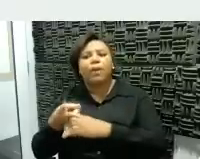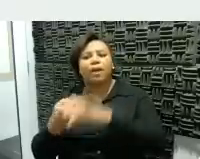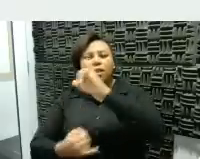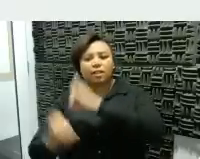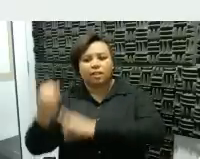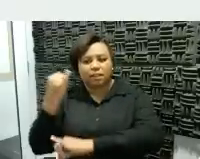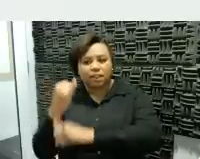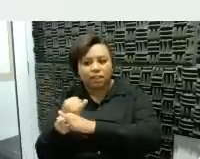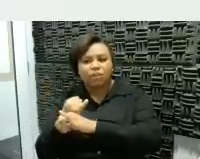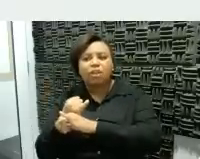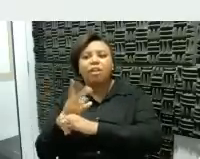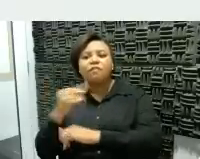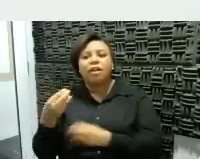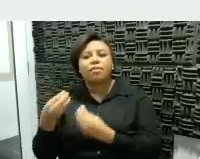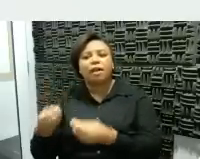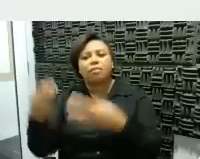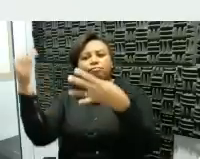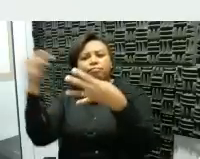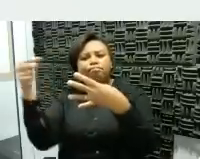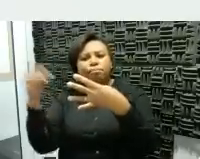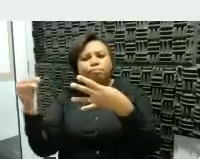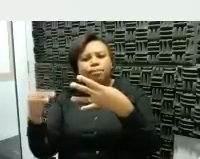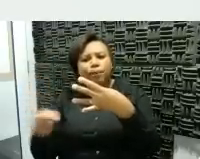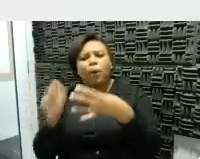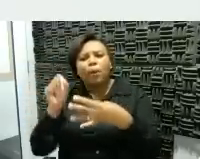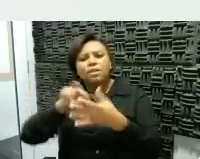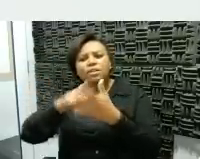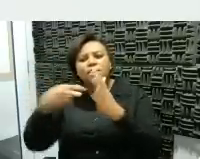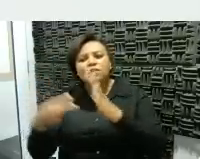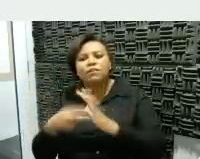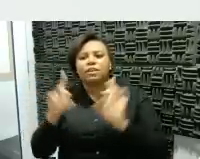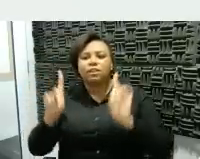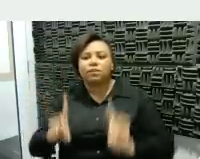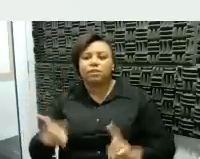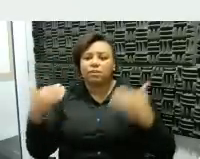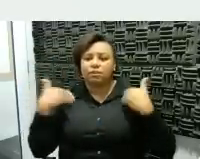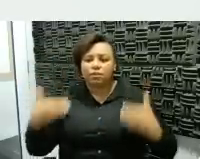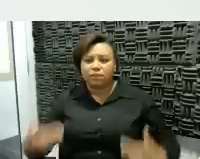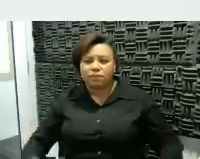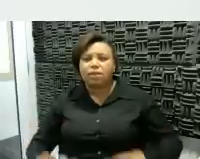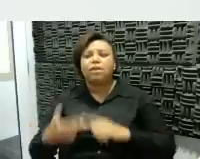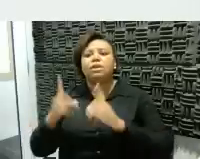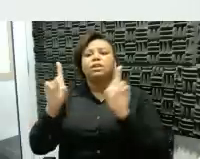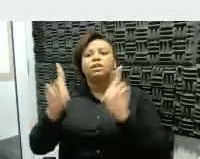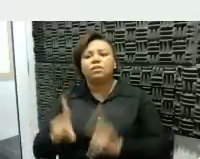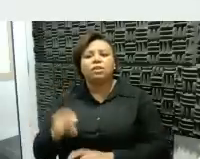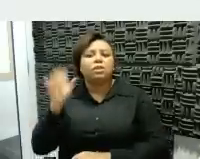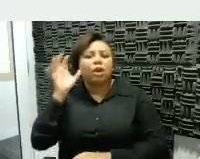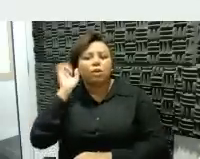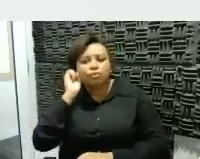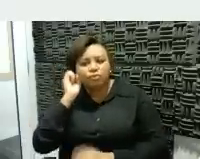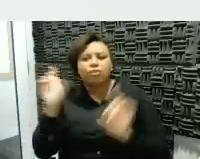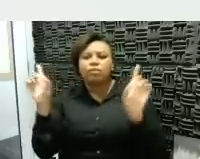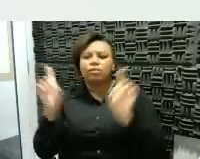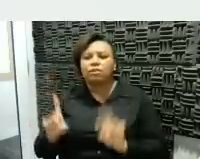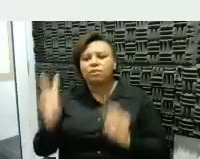critérios do que que seria uma deficiência física auditiva eh visual e ele ainda usa